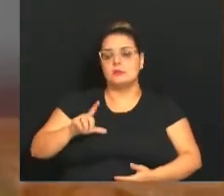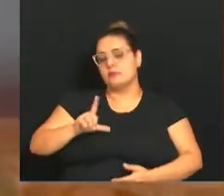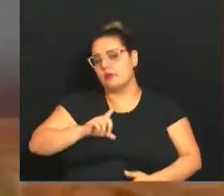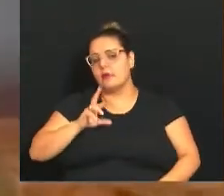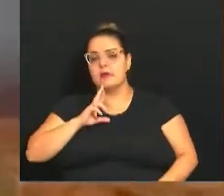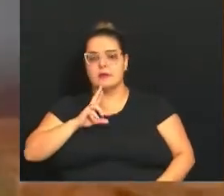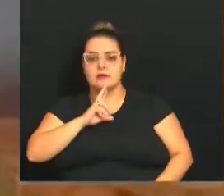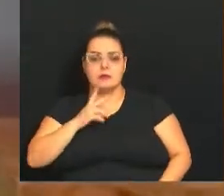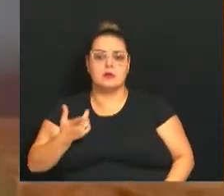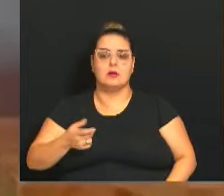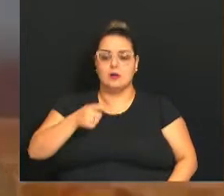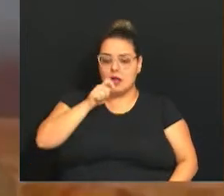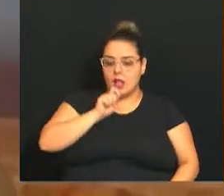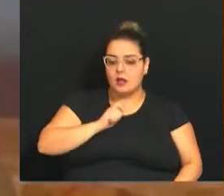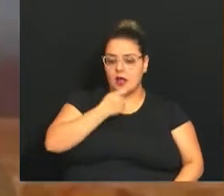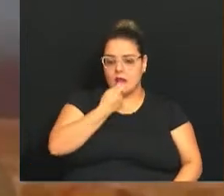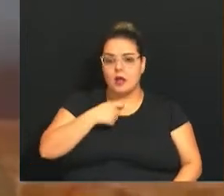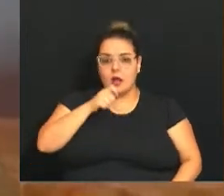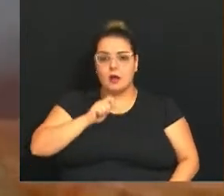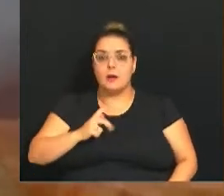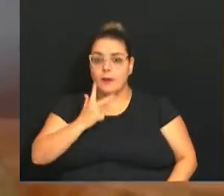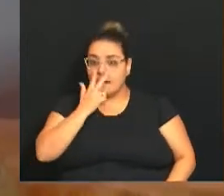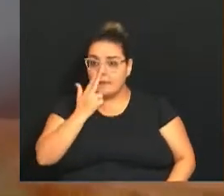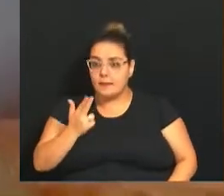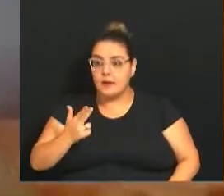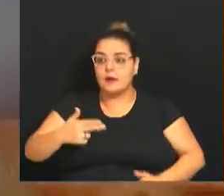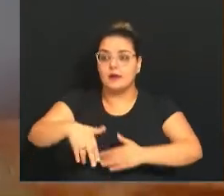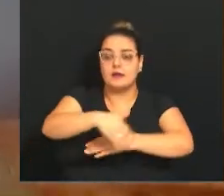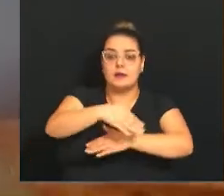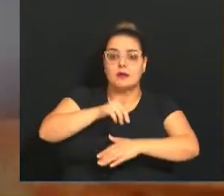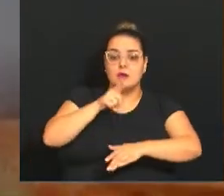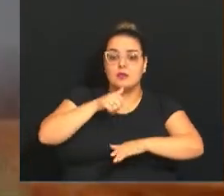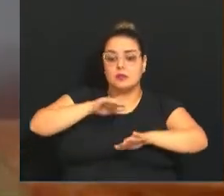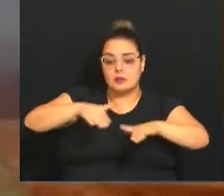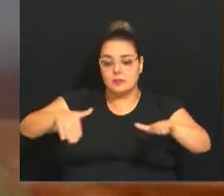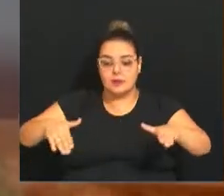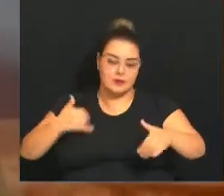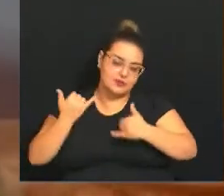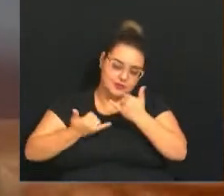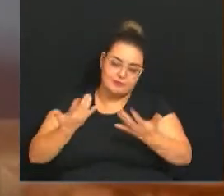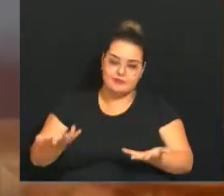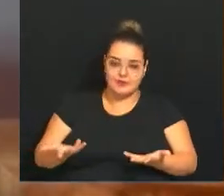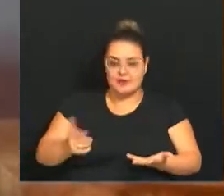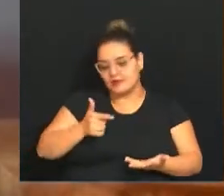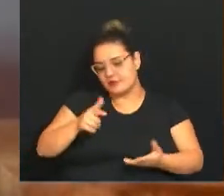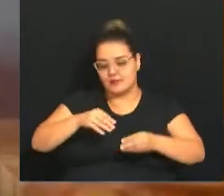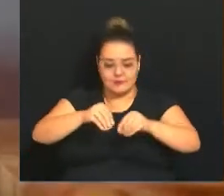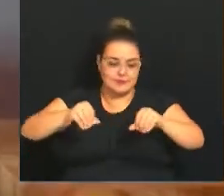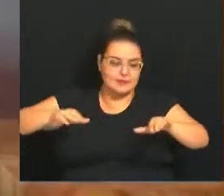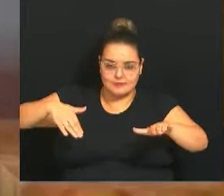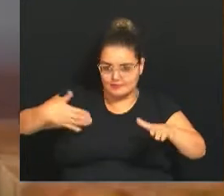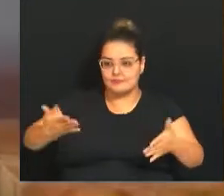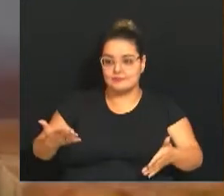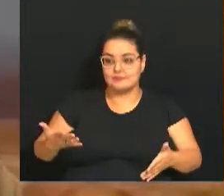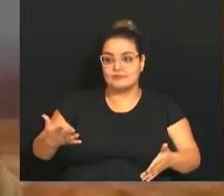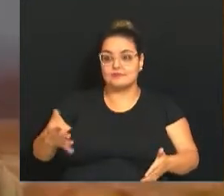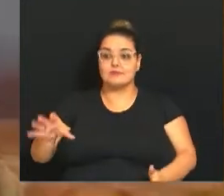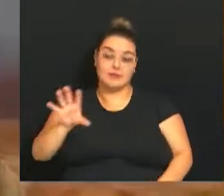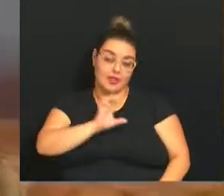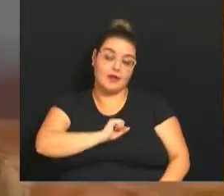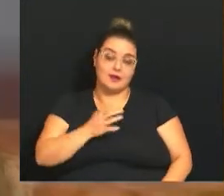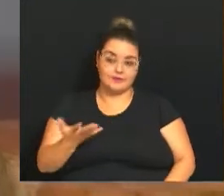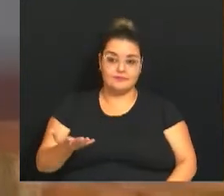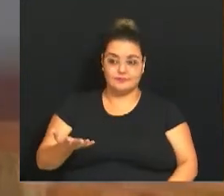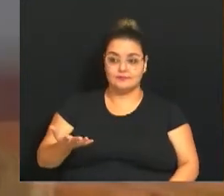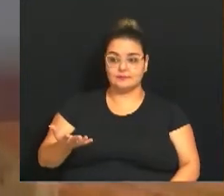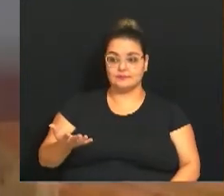vezes ela parece uma rua da praia, embora não tenha praia. Mas assim, é muito gostoso, porque ela está paralela à Estrada